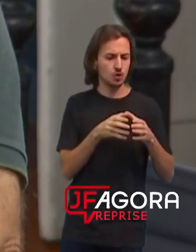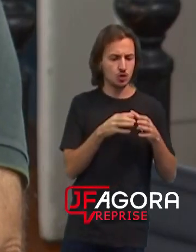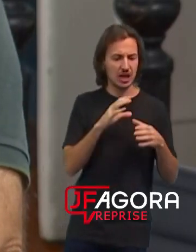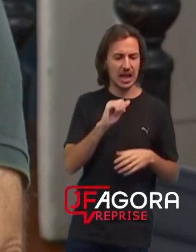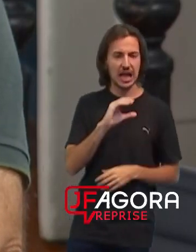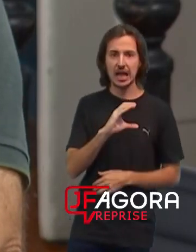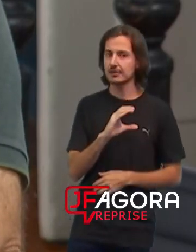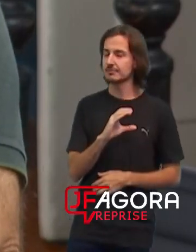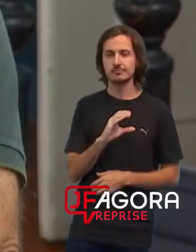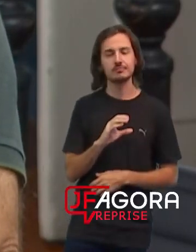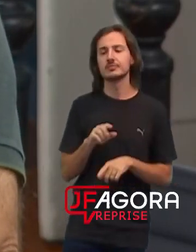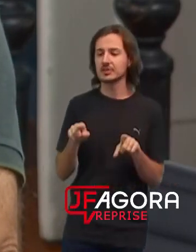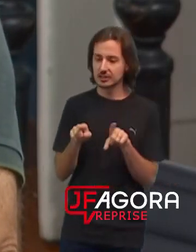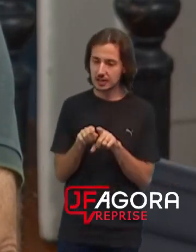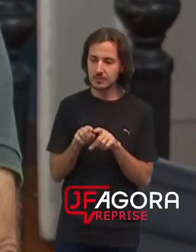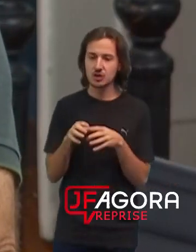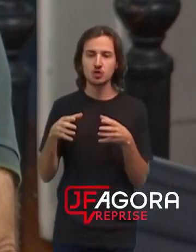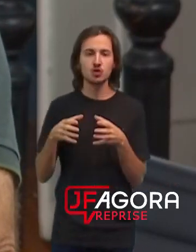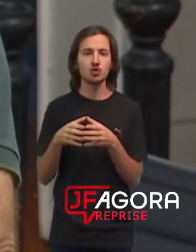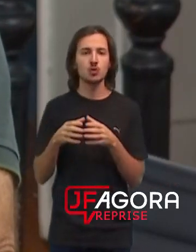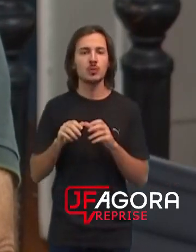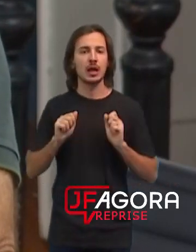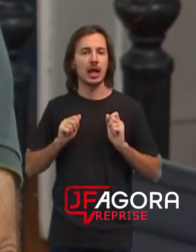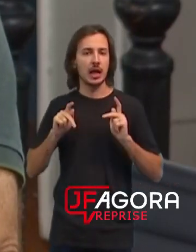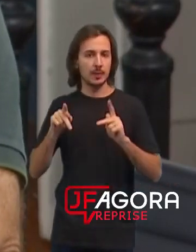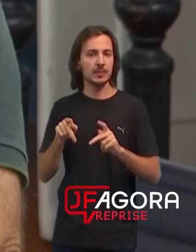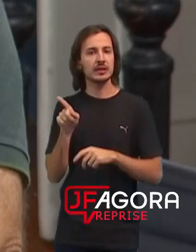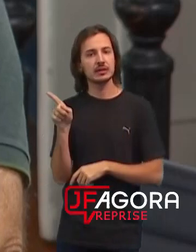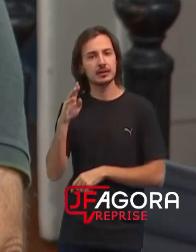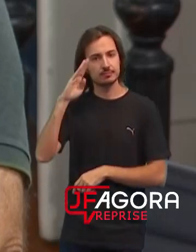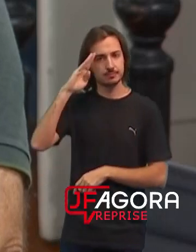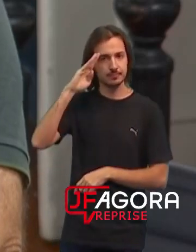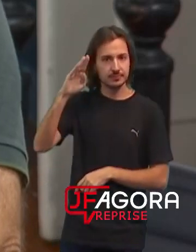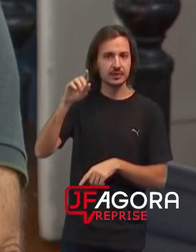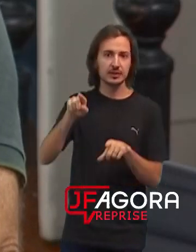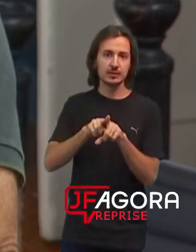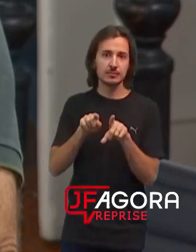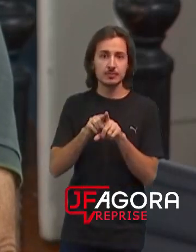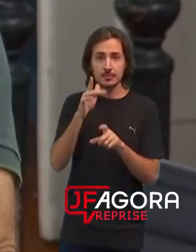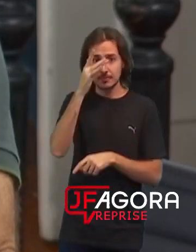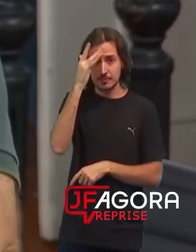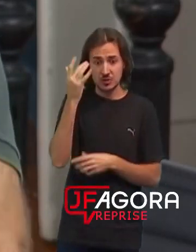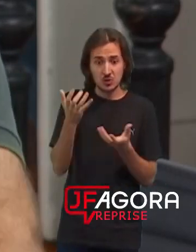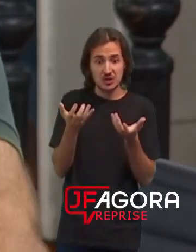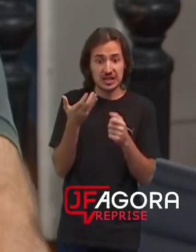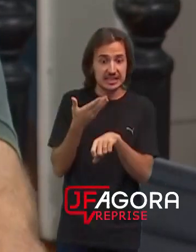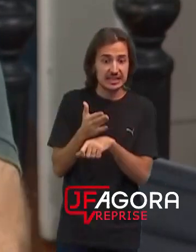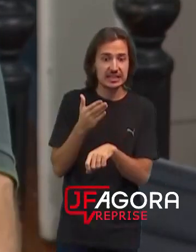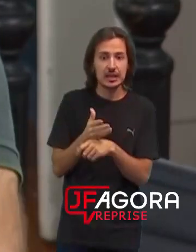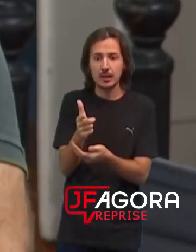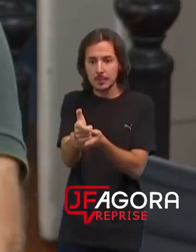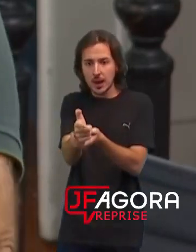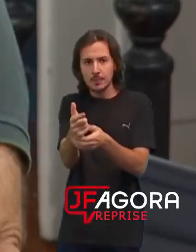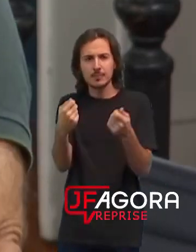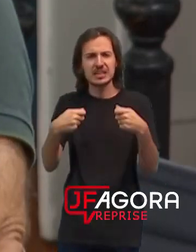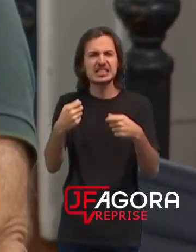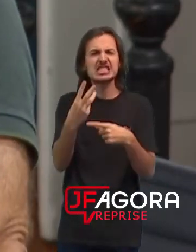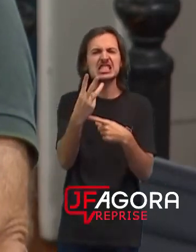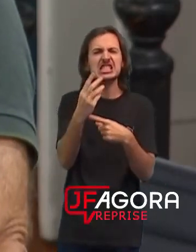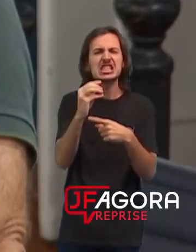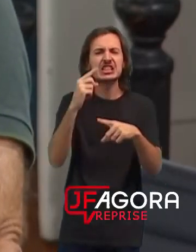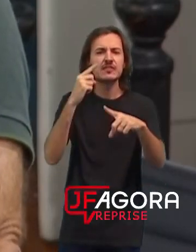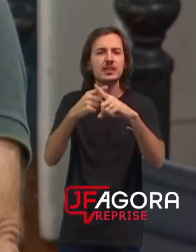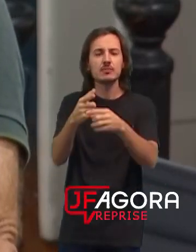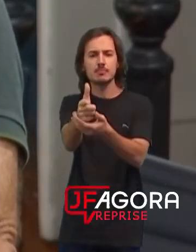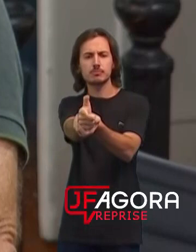para as pessoas, os militares da reserva, pessoas que têm porte de arma, para fazer renovação de porte, para ir lá fazer... Tem que dar seus 30 tiros lá para